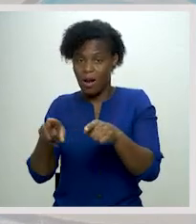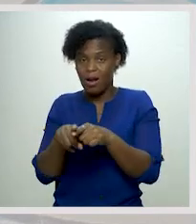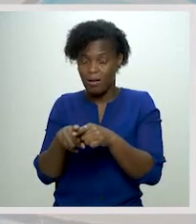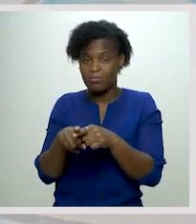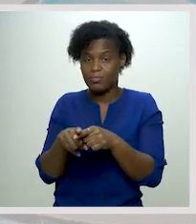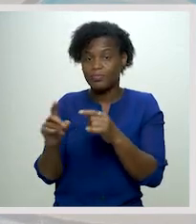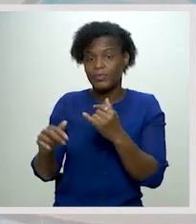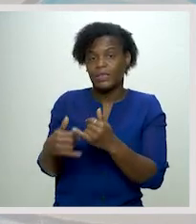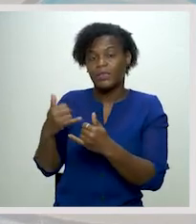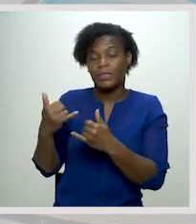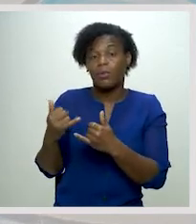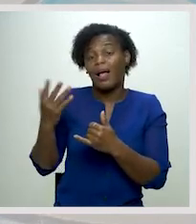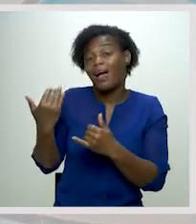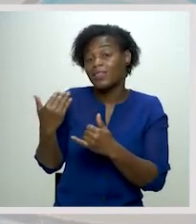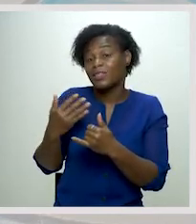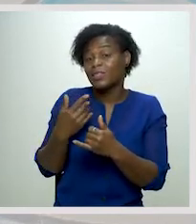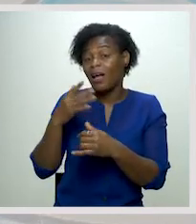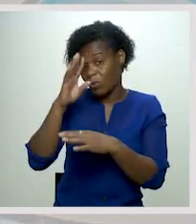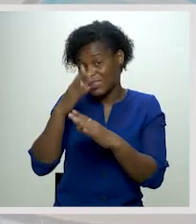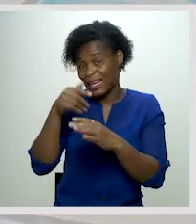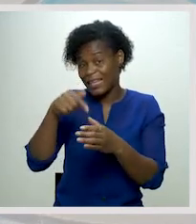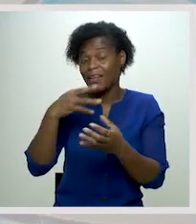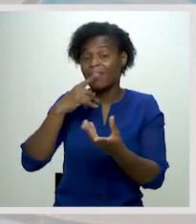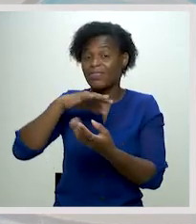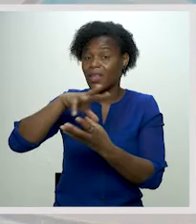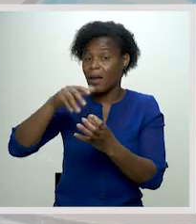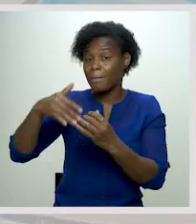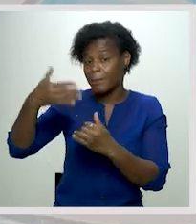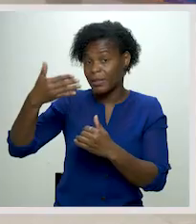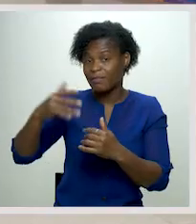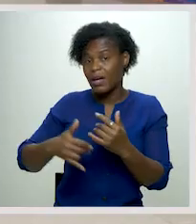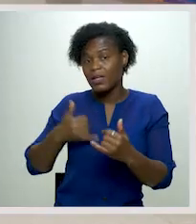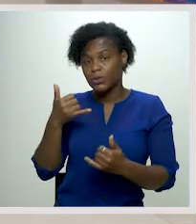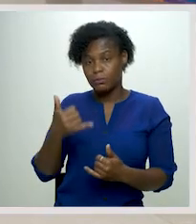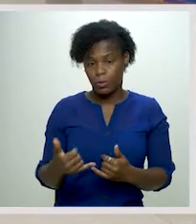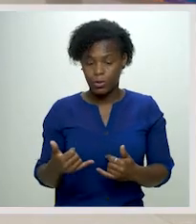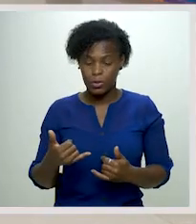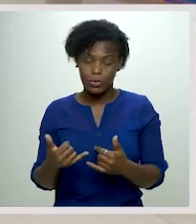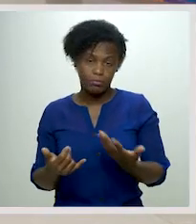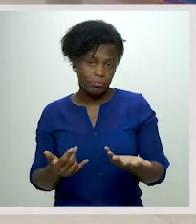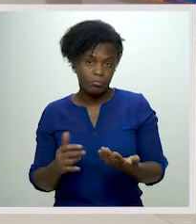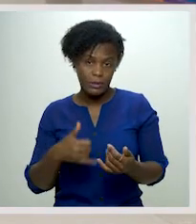as descargas elétricas na altura que se fazia na Terra primitiva. E depois,